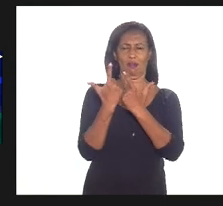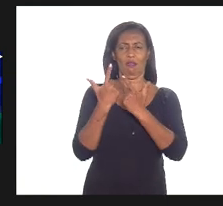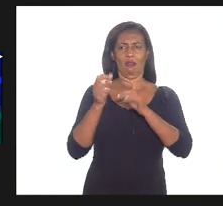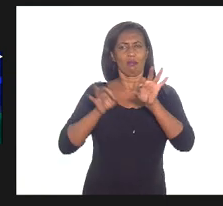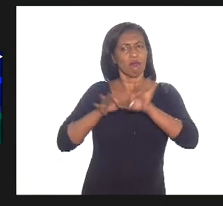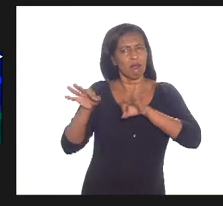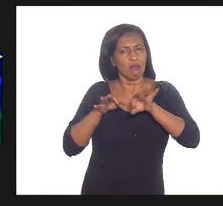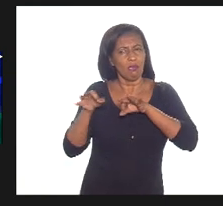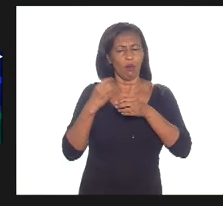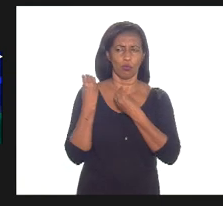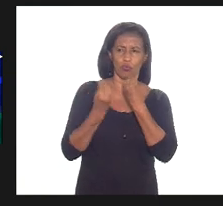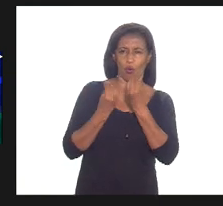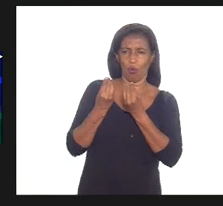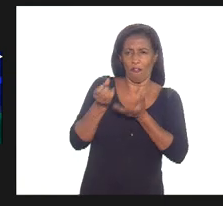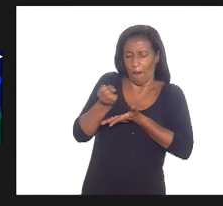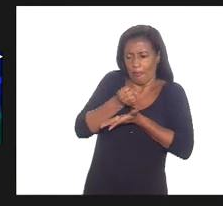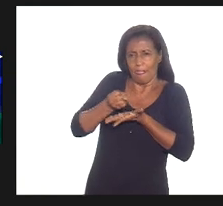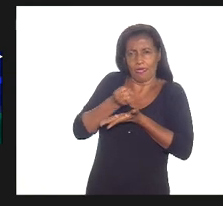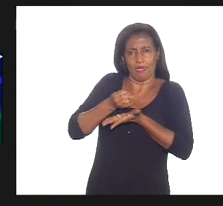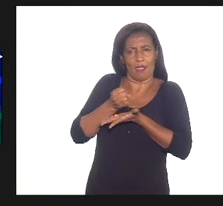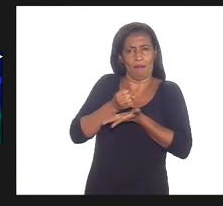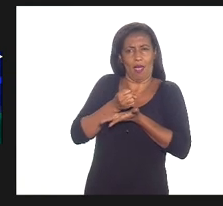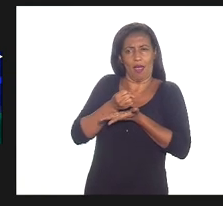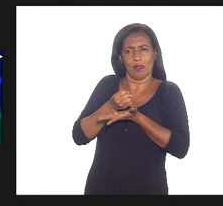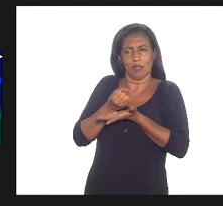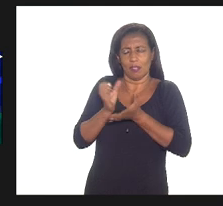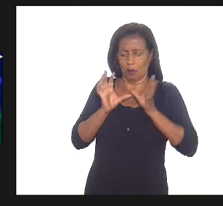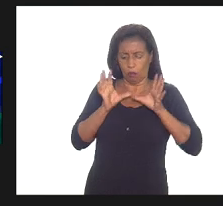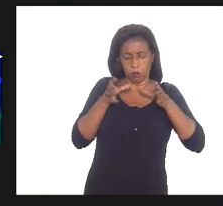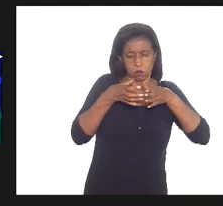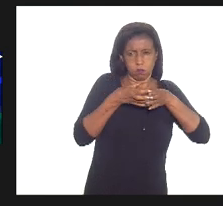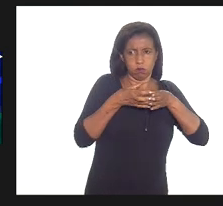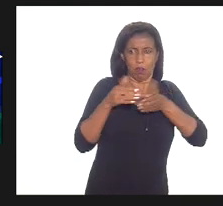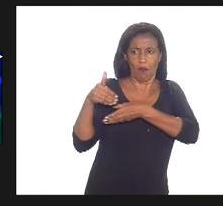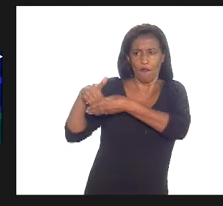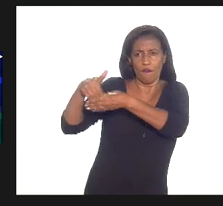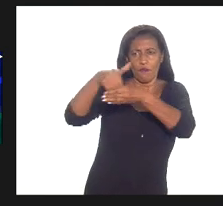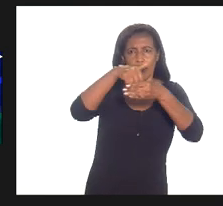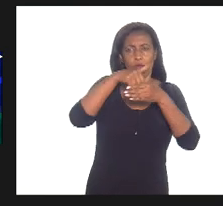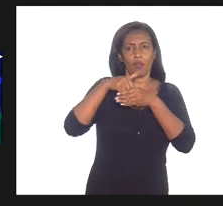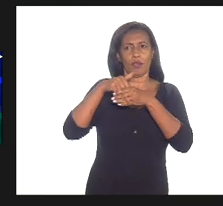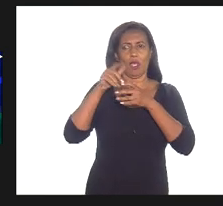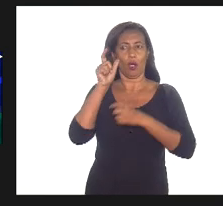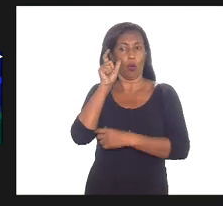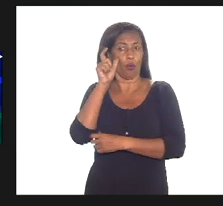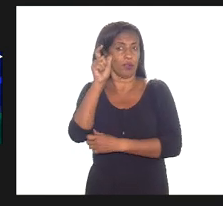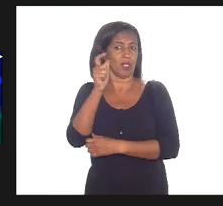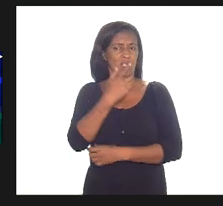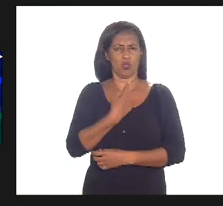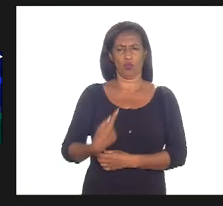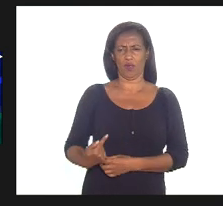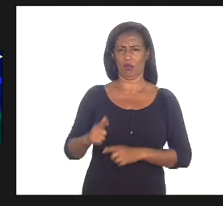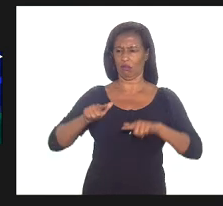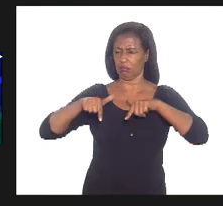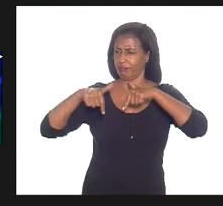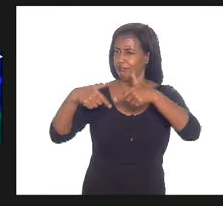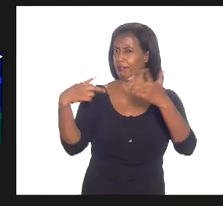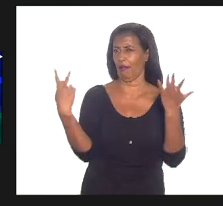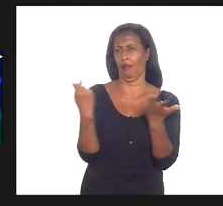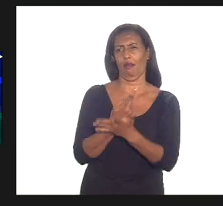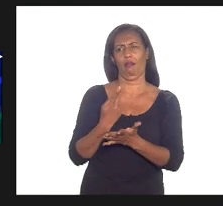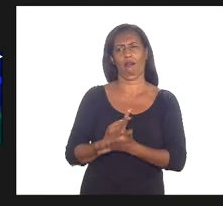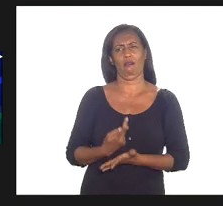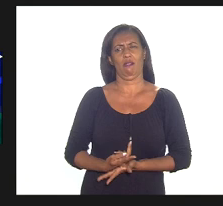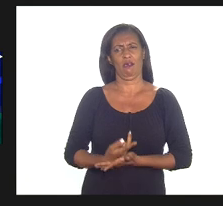submeter deputados que são da base dele eu tenho que votar de acordo com os interesses do governador acho que ele tá agindo errado eu